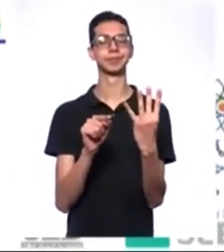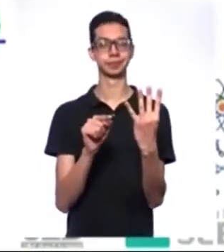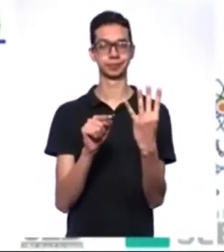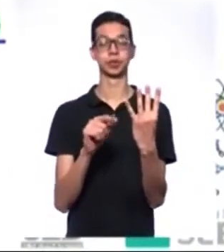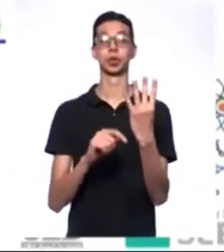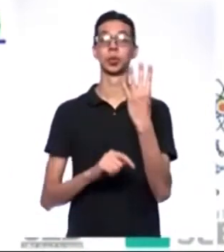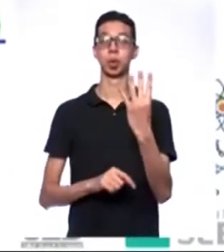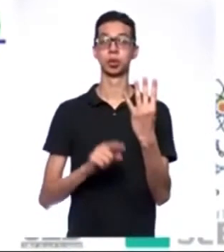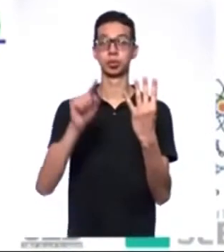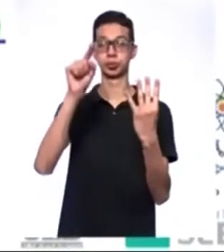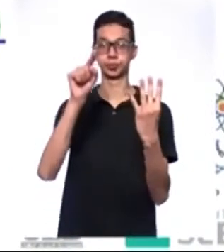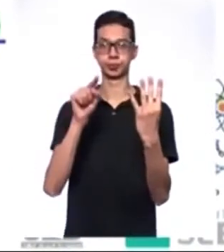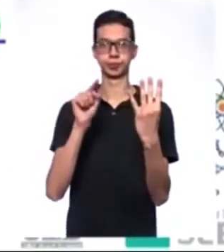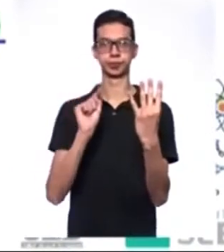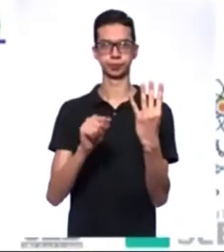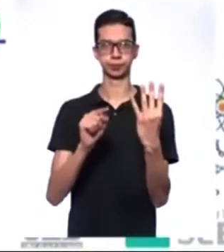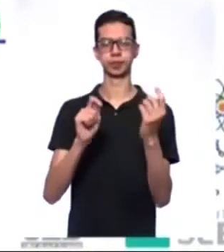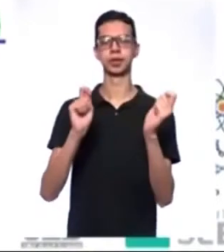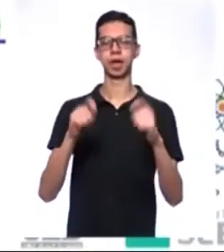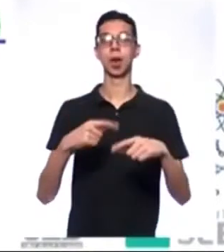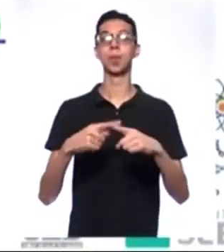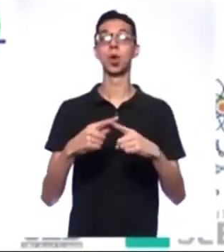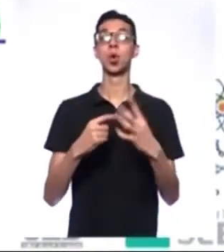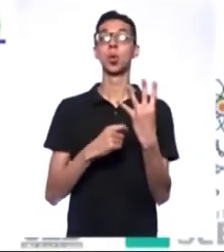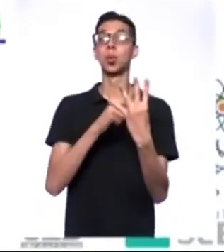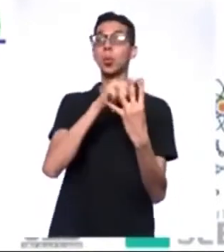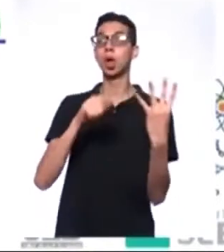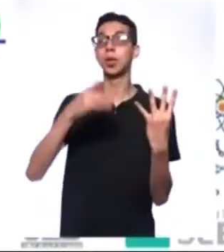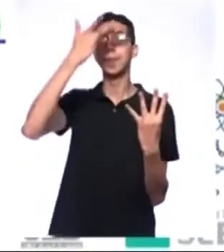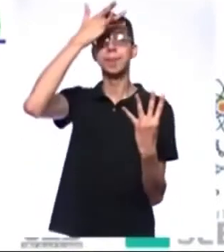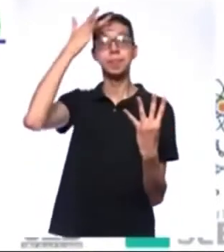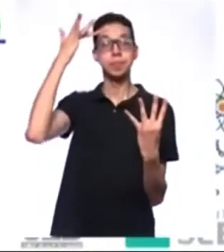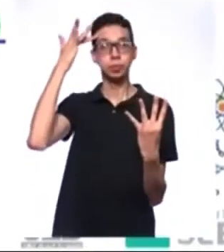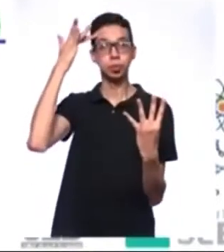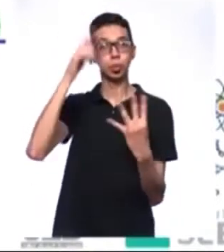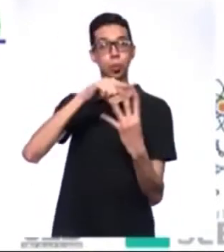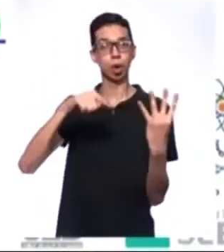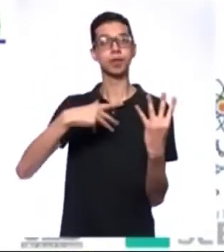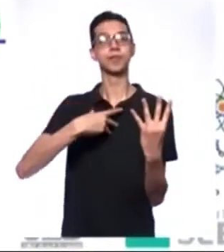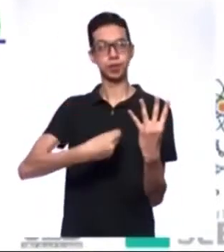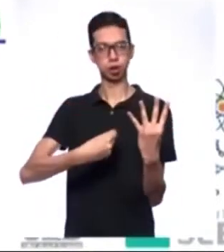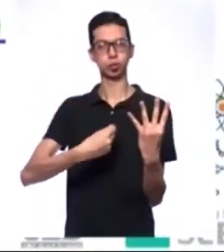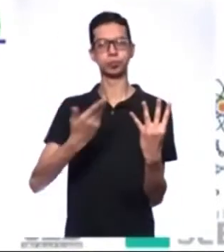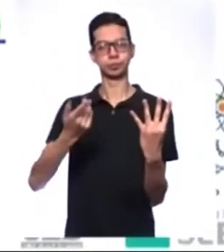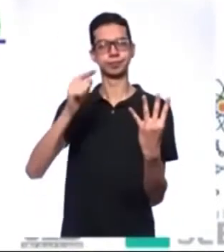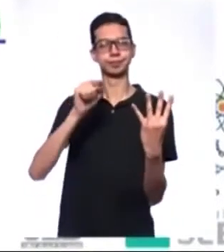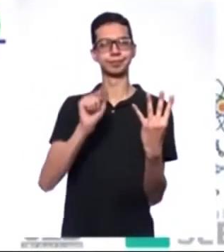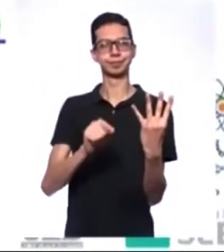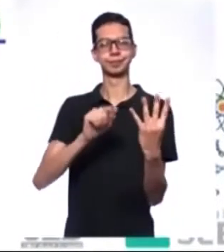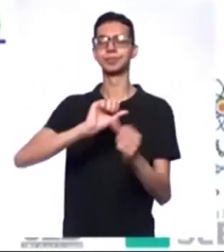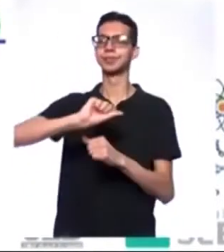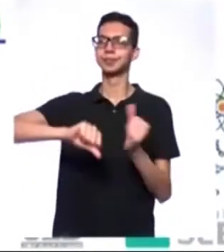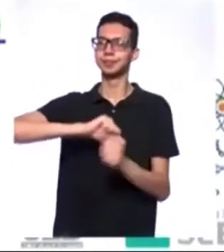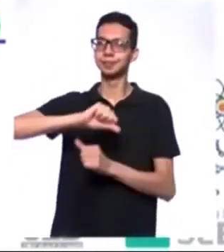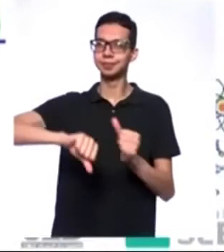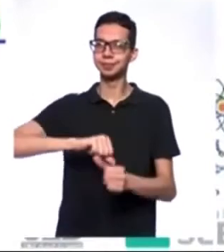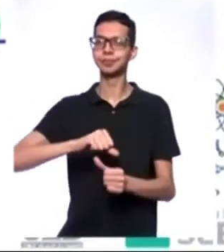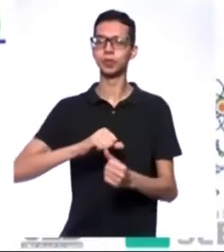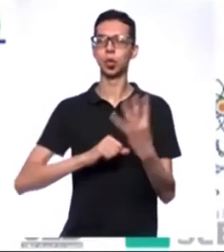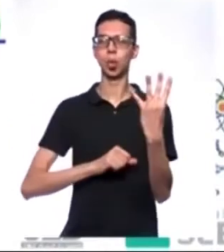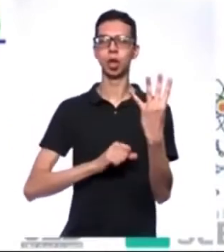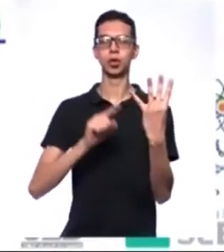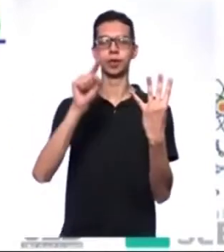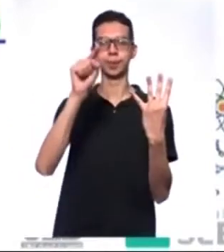fatorial maneiras porque eles são quatro né quatro filhos que trocando de lugar gera 4